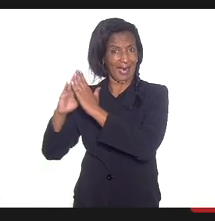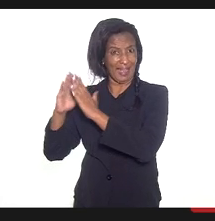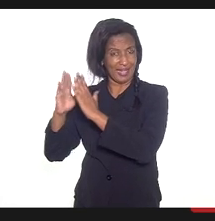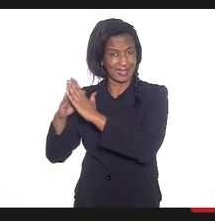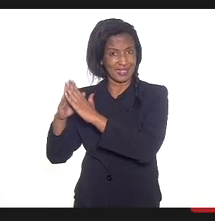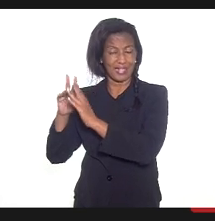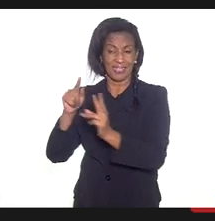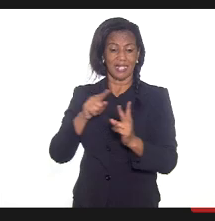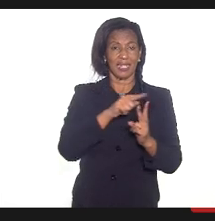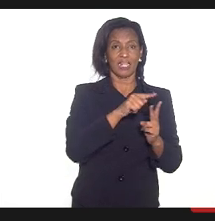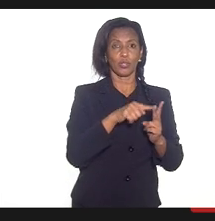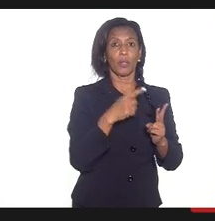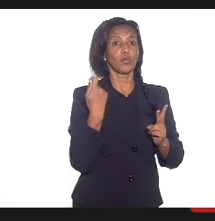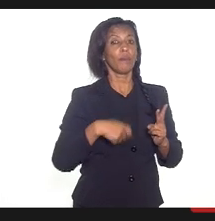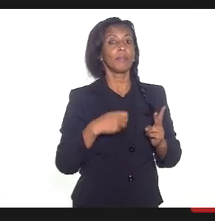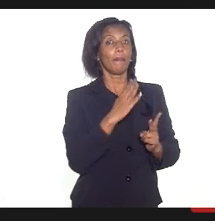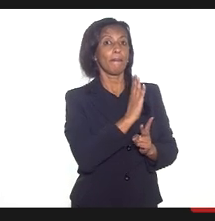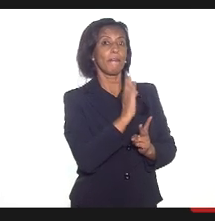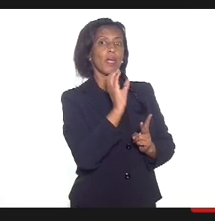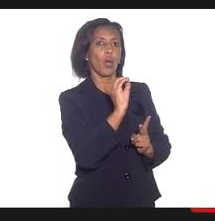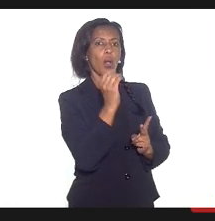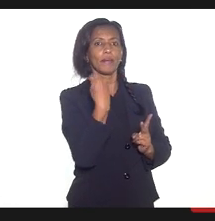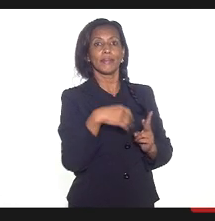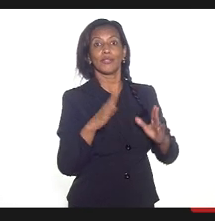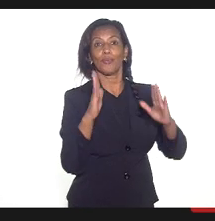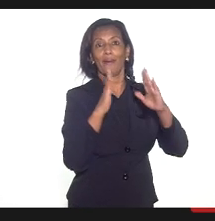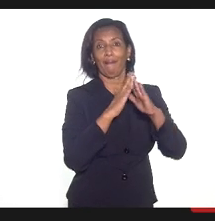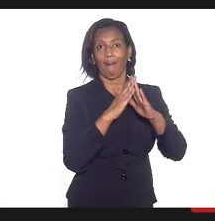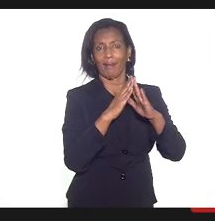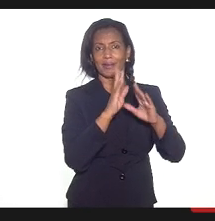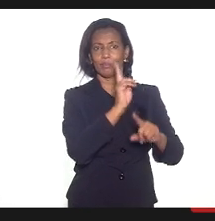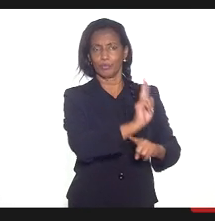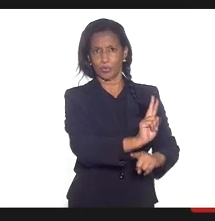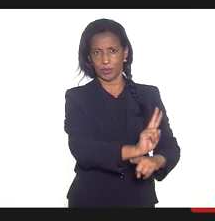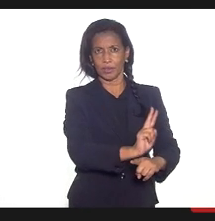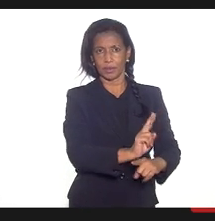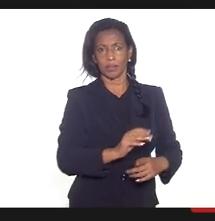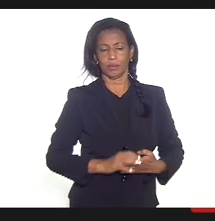BO e encontrar um abrigo, né? Então,